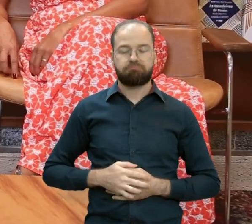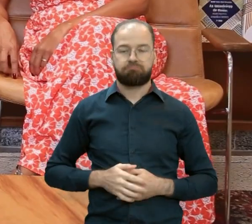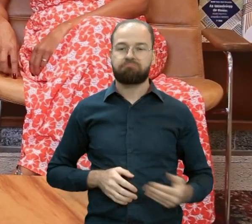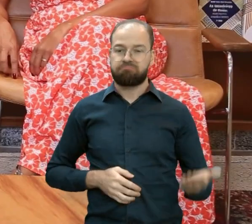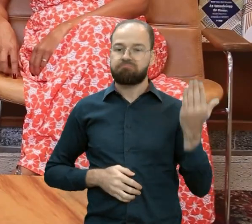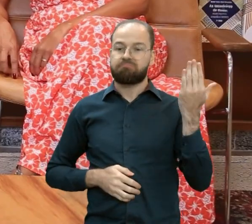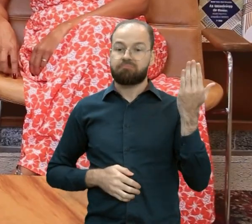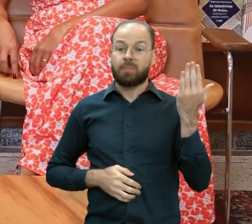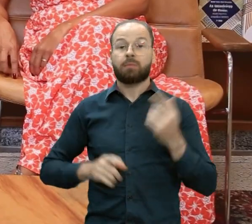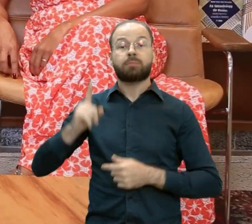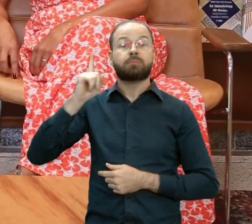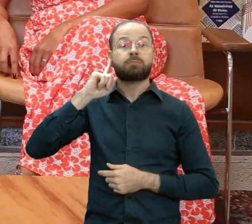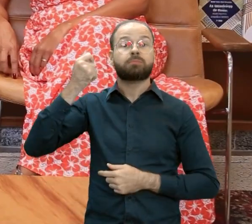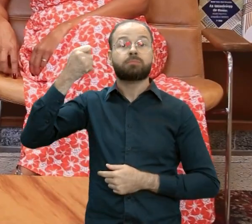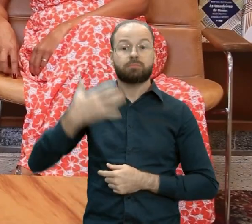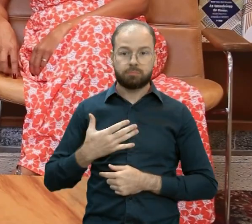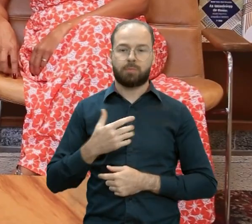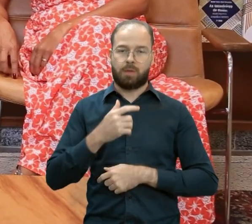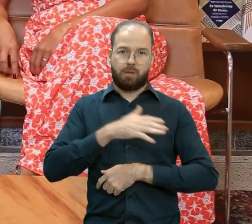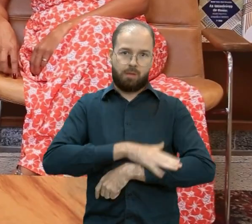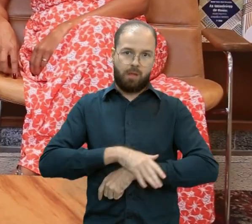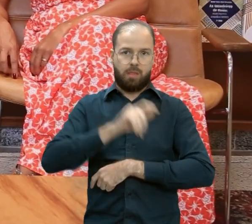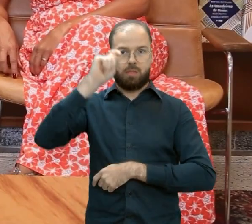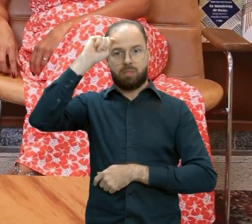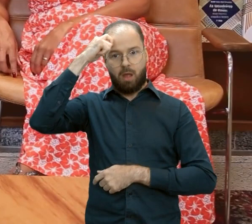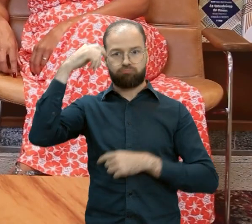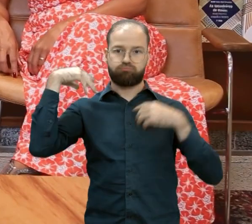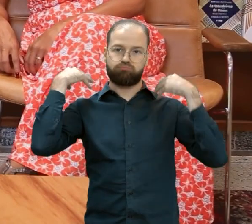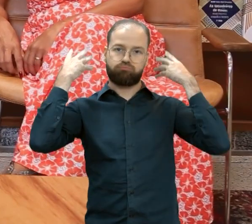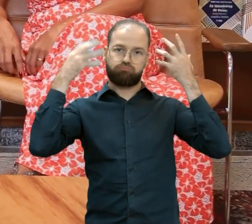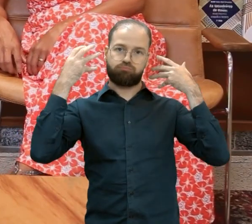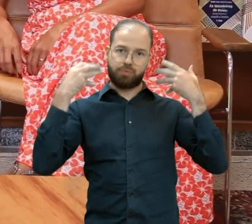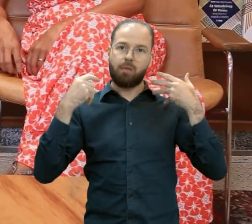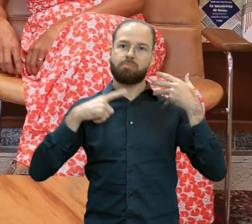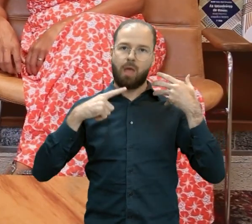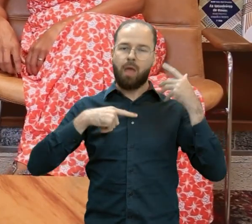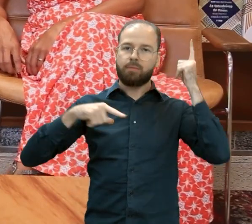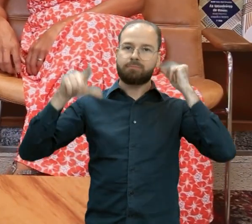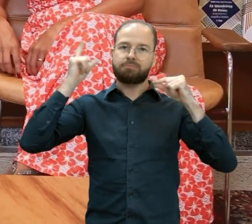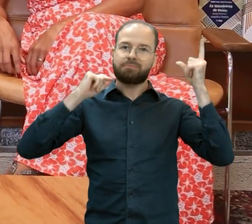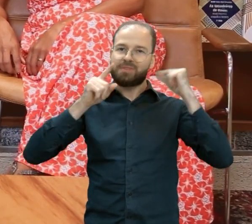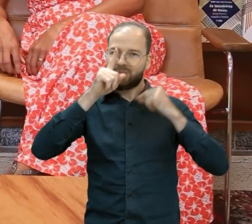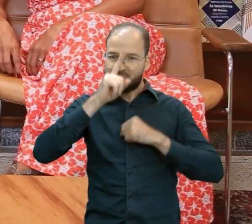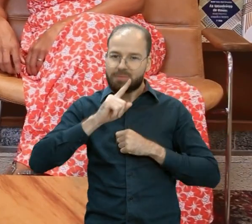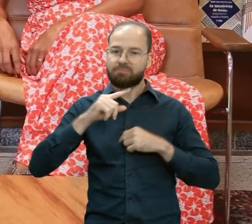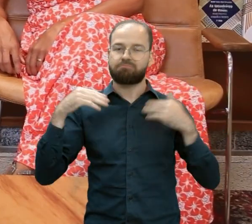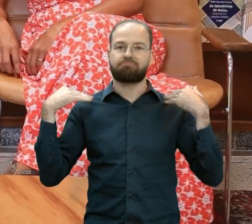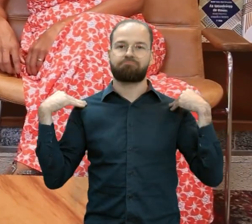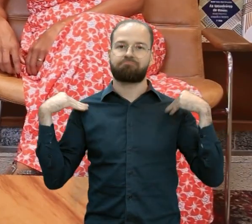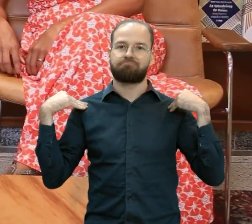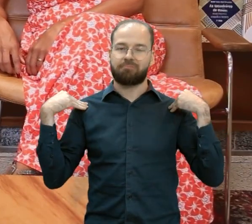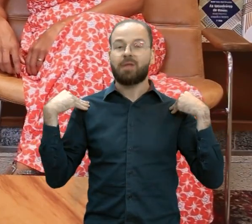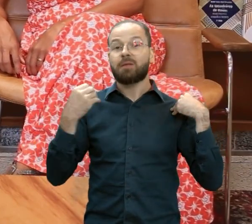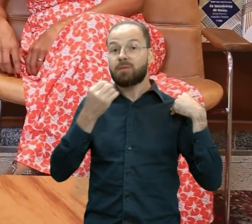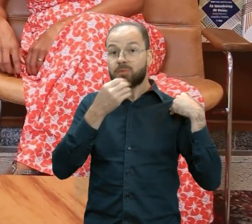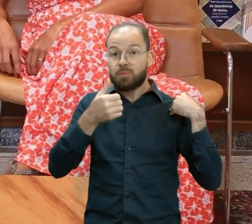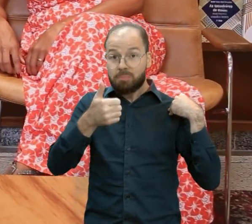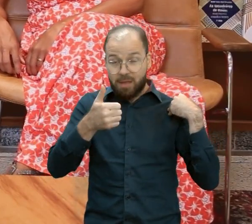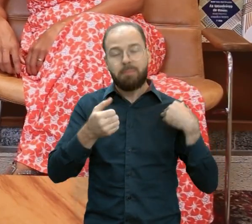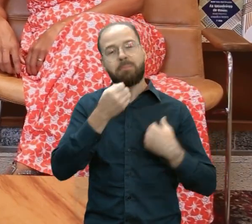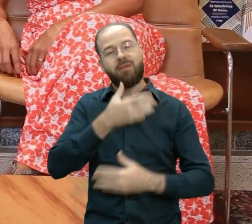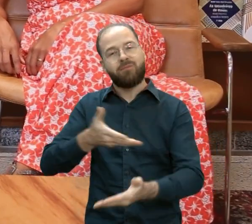tem cabelo cacheado com luzes e na altura dos ombros. Tudo bem, Carliane? Seja bem-vinda aqui ao nosso